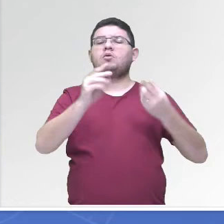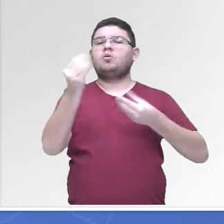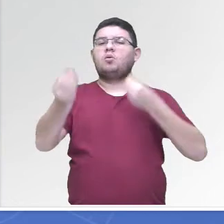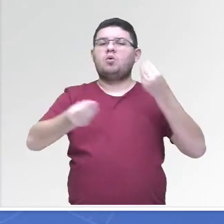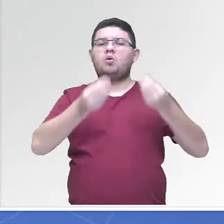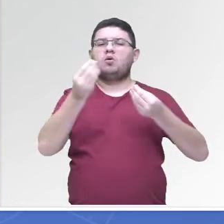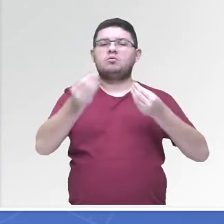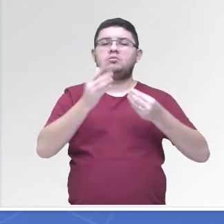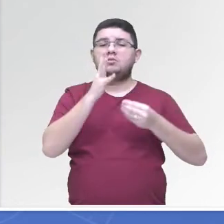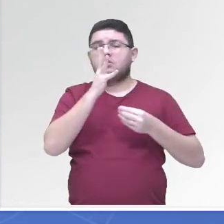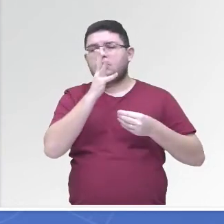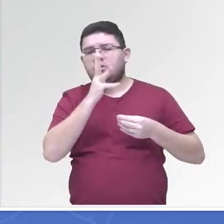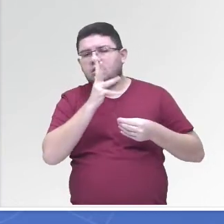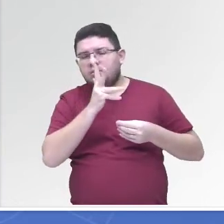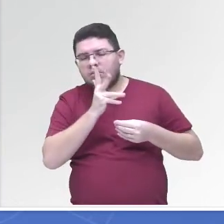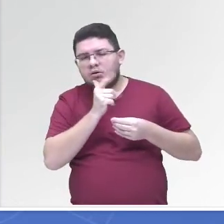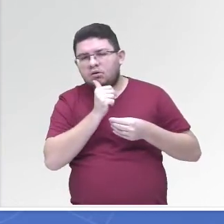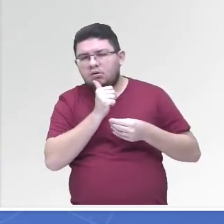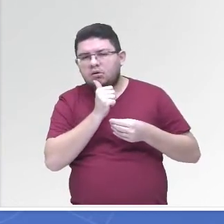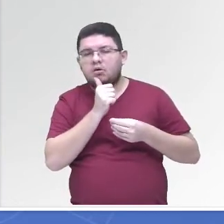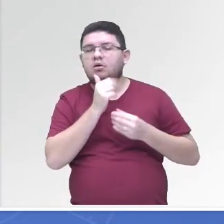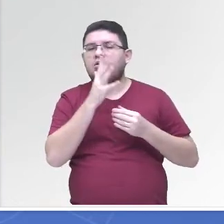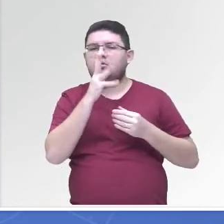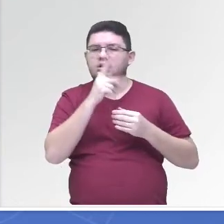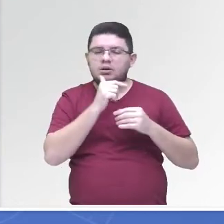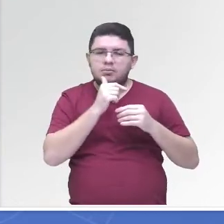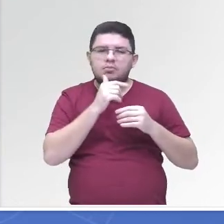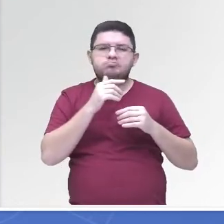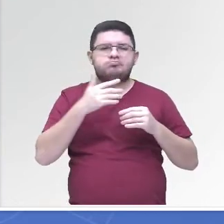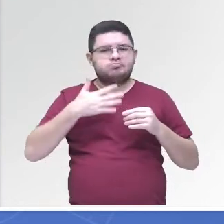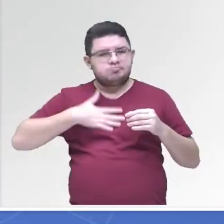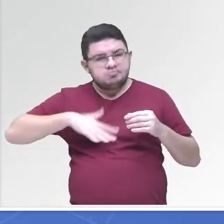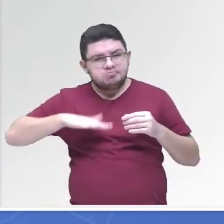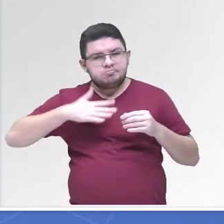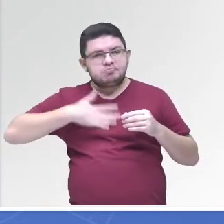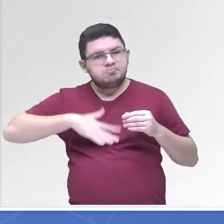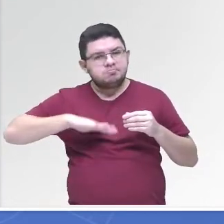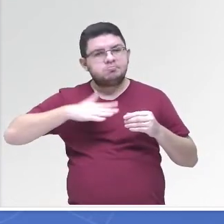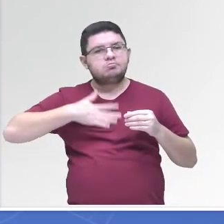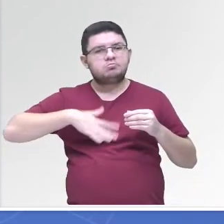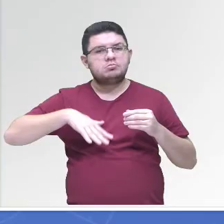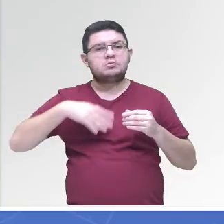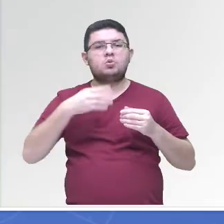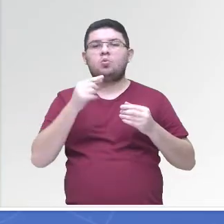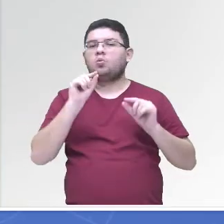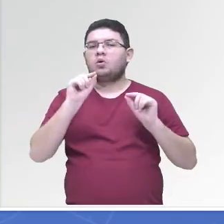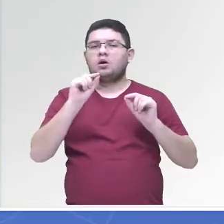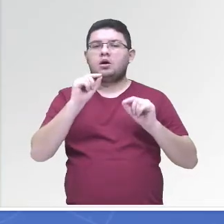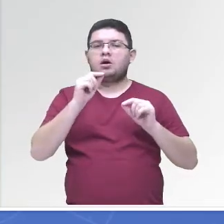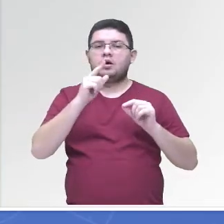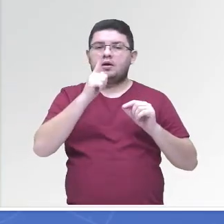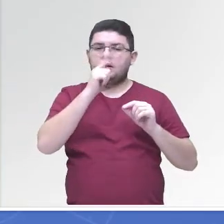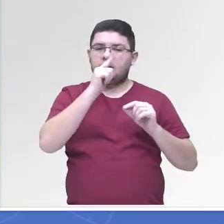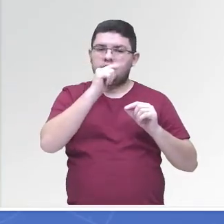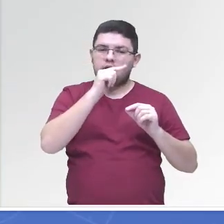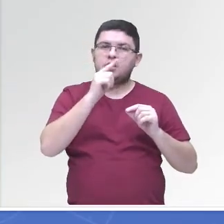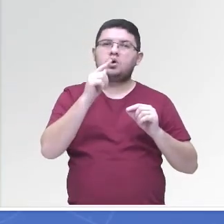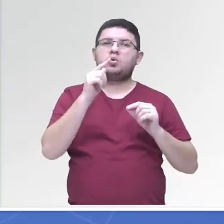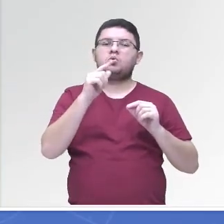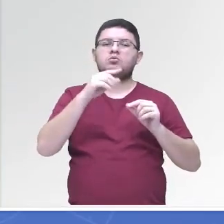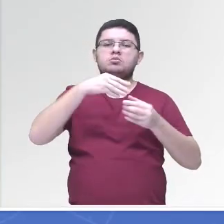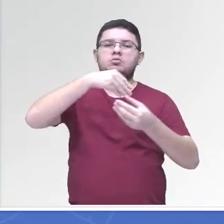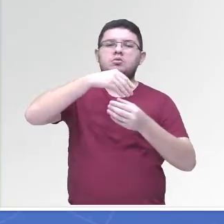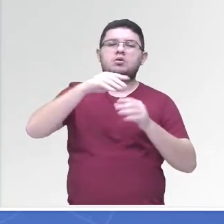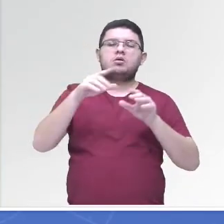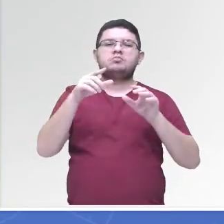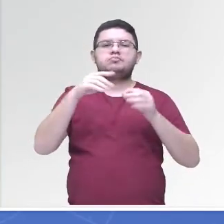forma lenta, tá? Demora um pouquinho para que esse líquido se transforme em gás, como é o caso da roupa no varal, tá? A roupa